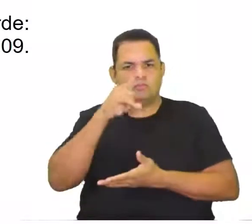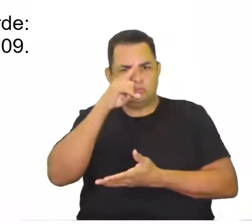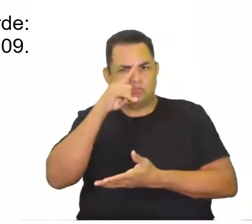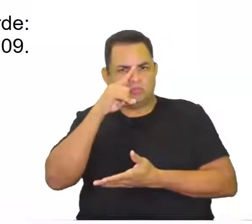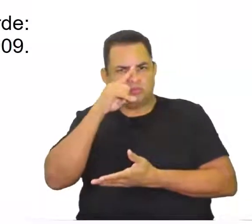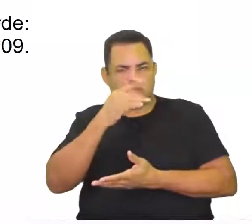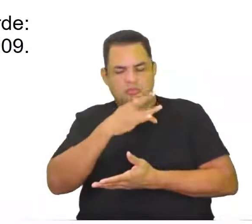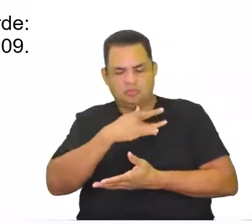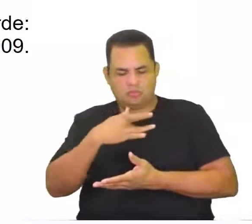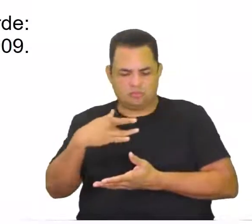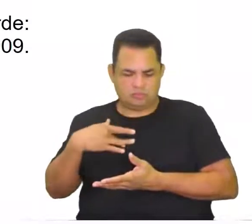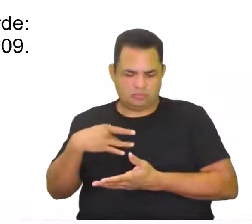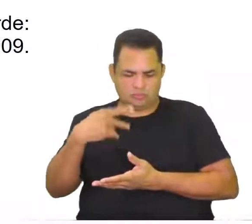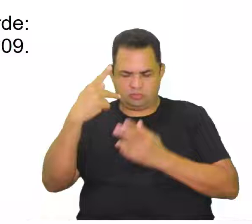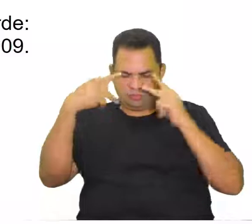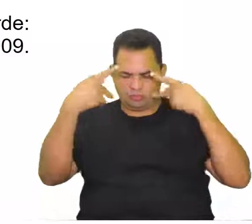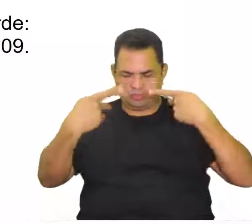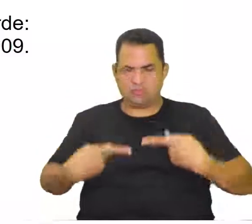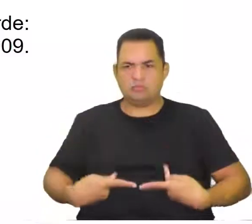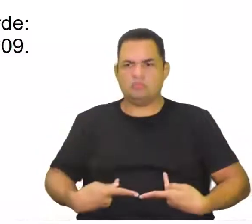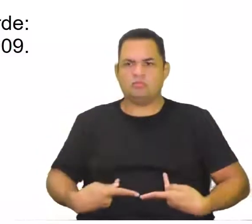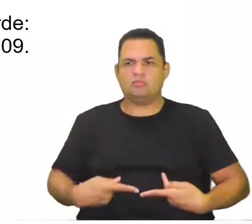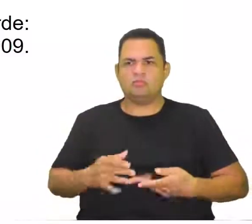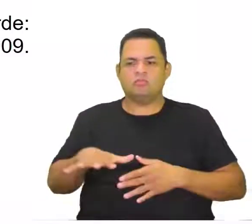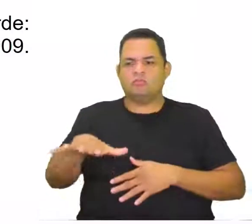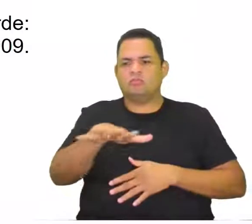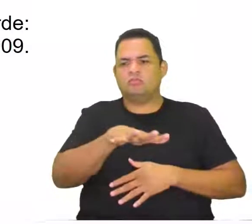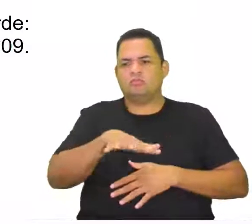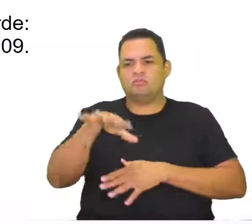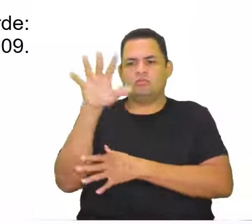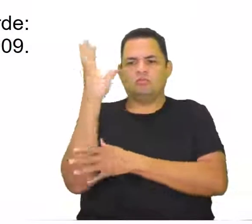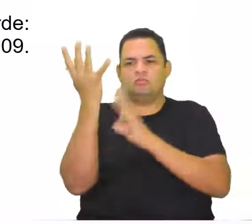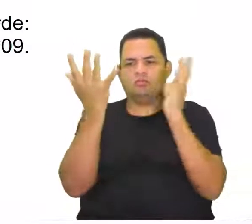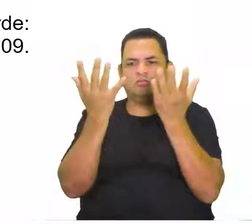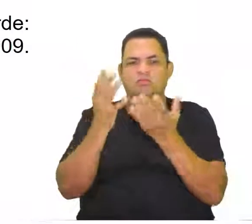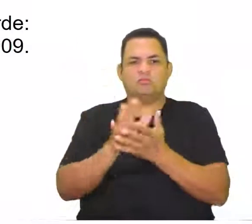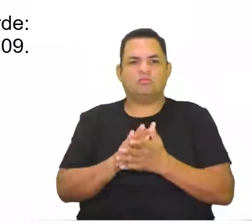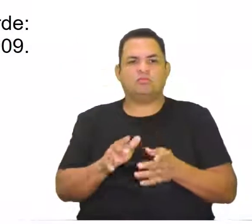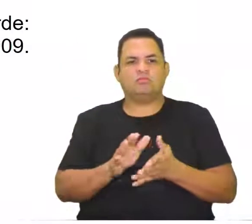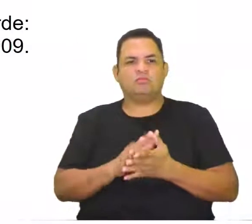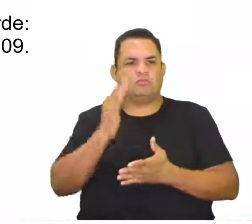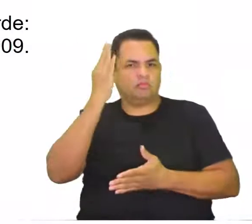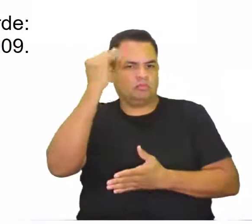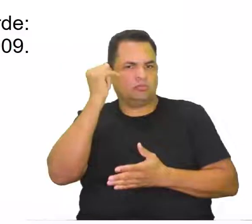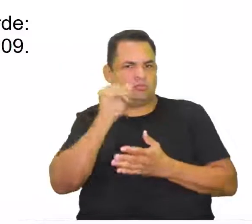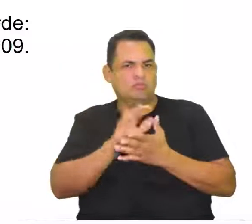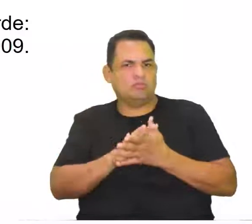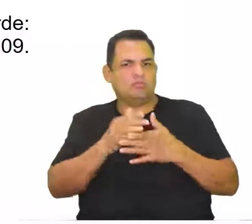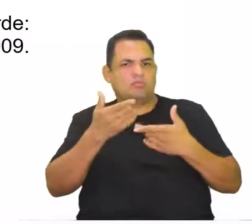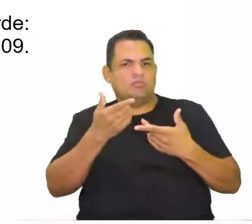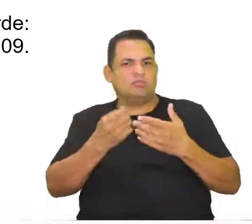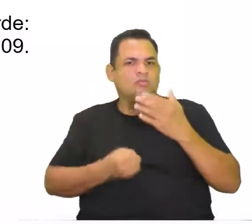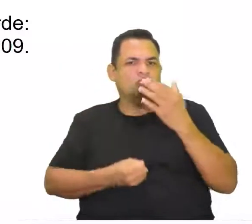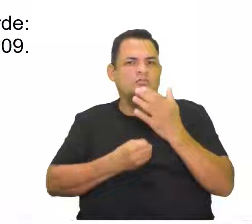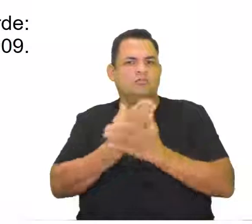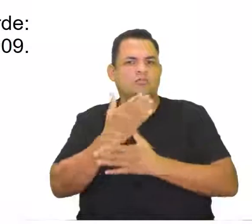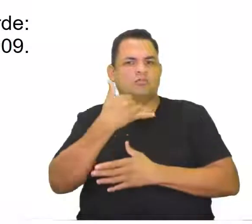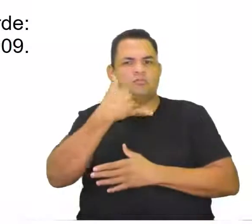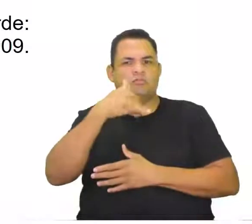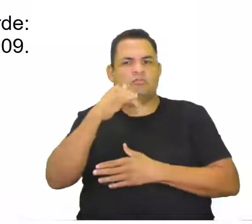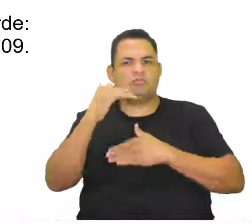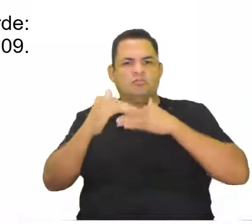substâncias nocivas à saúde humana e ao meio ambiente. Sabe-se que algumas fontes